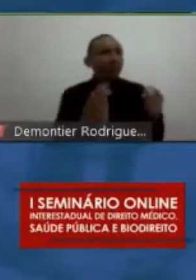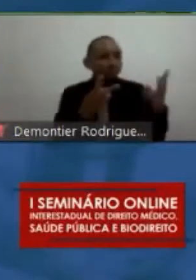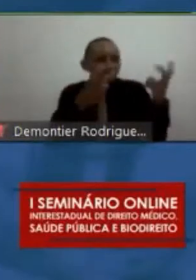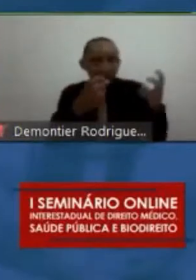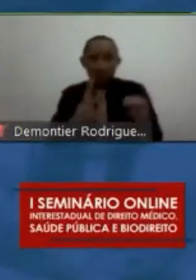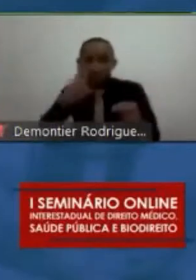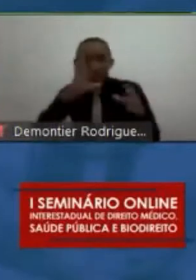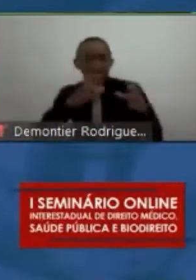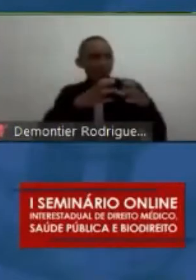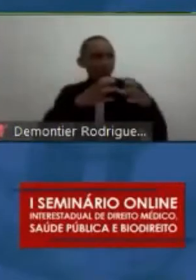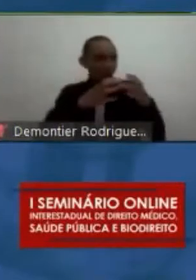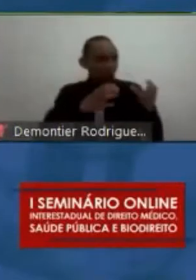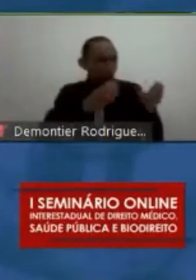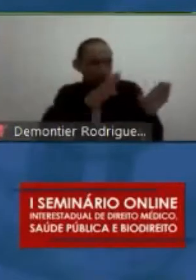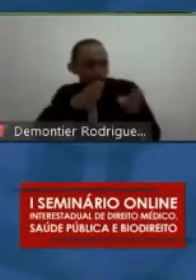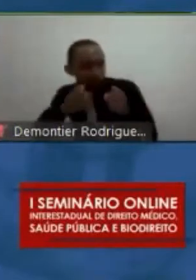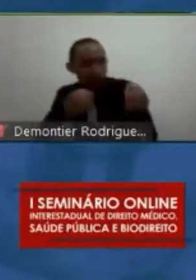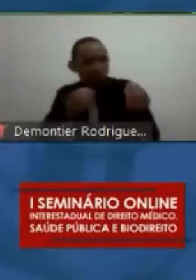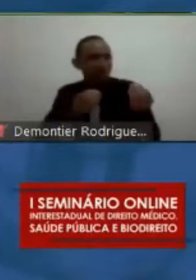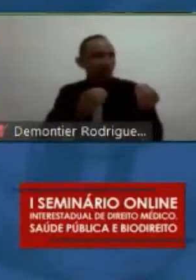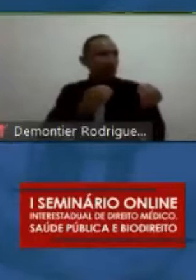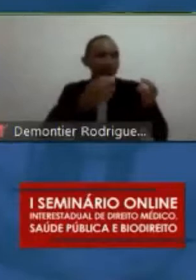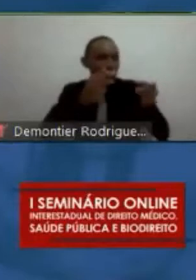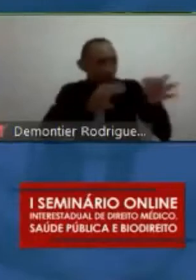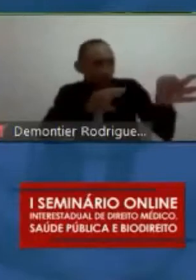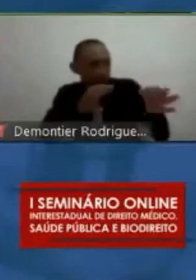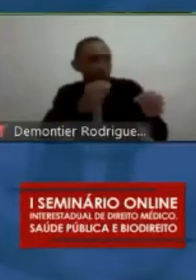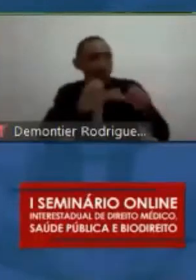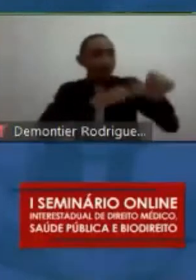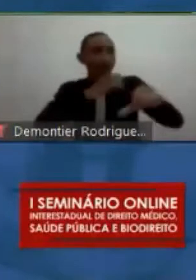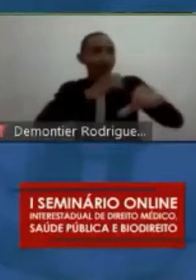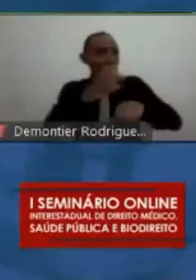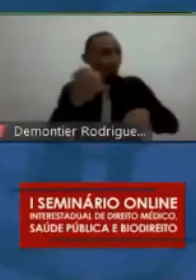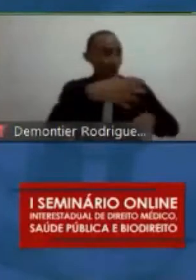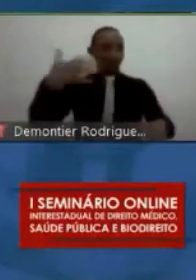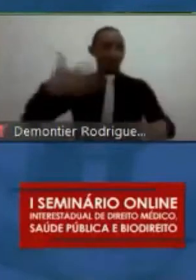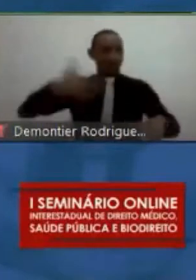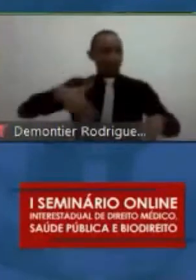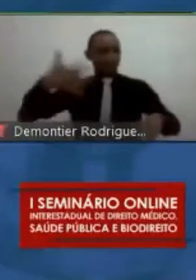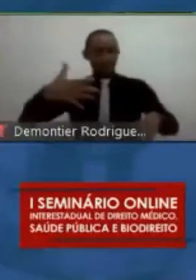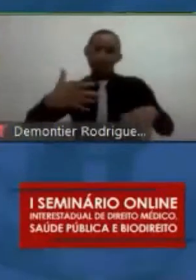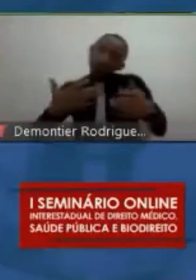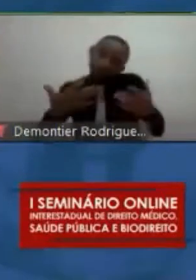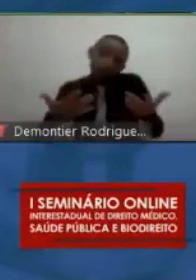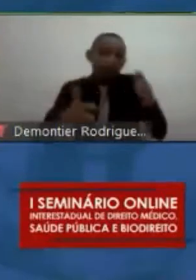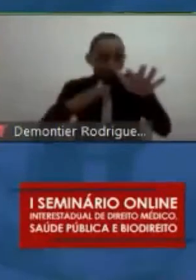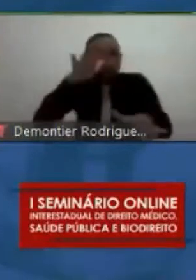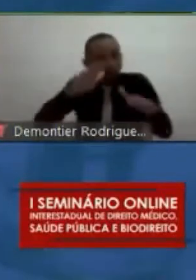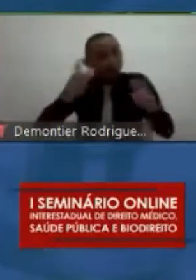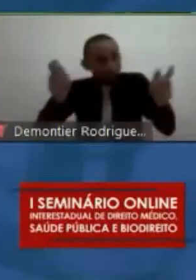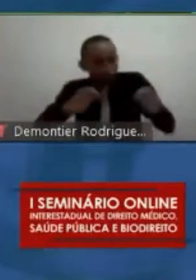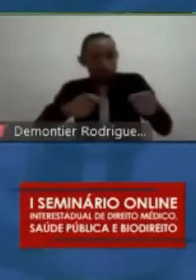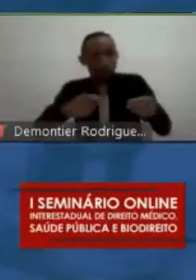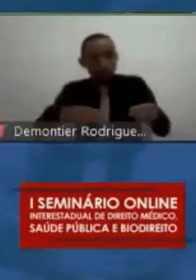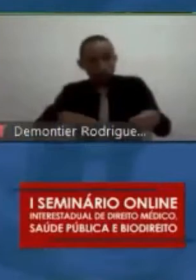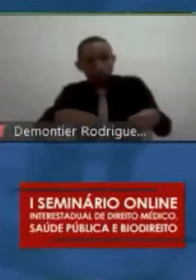de que implementar certas técnicas envolve gastos adicionais. Eu poderia dizer que sim, envolve.